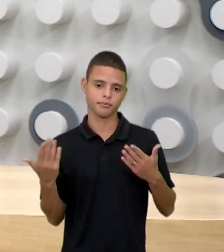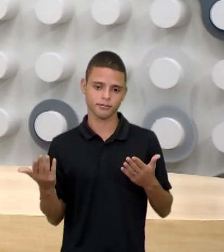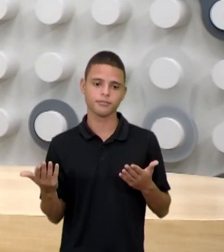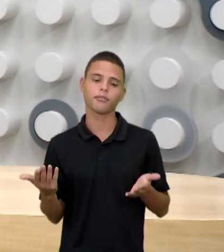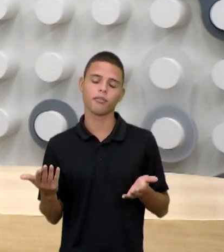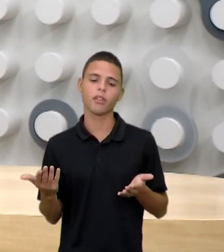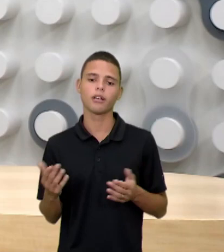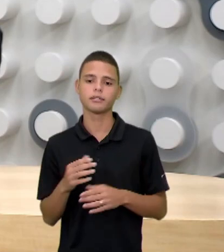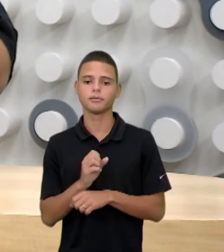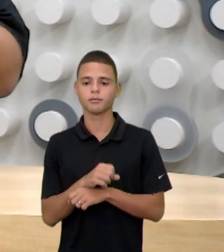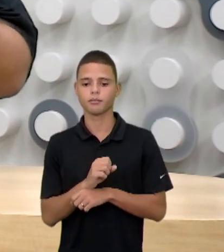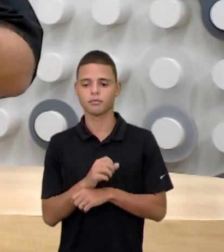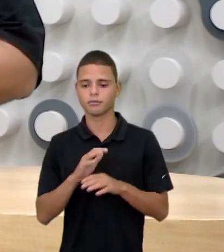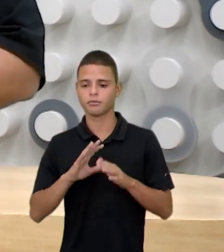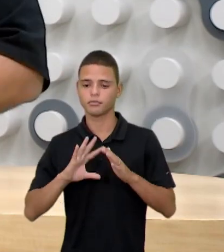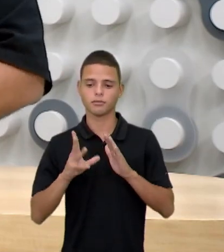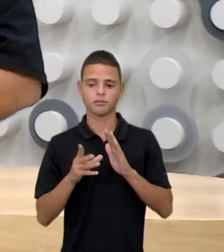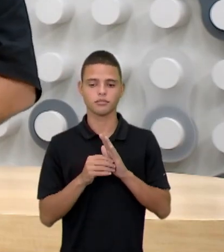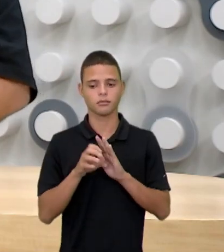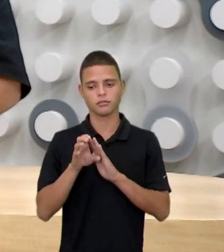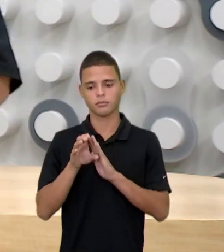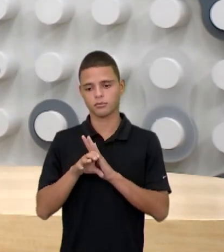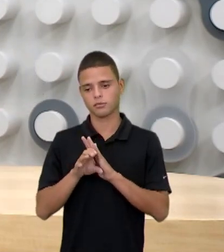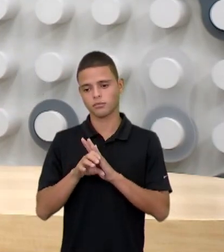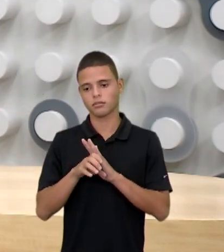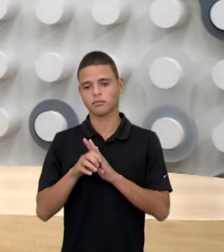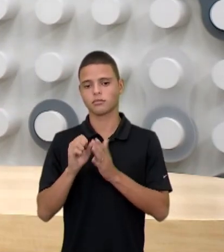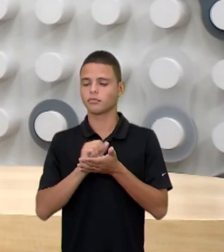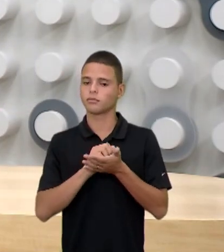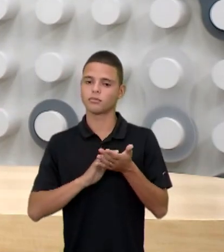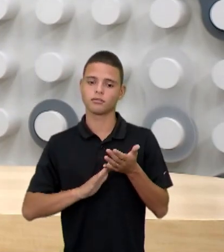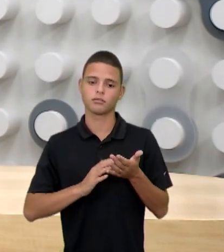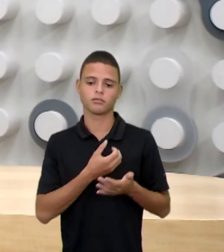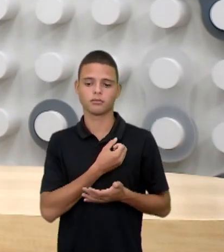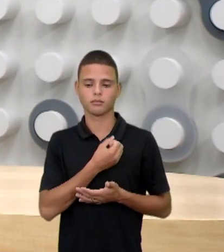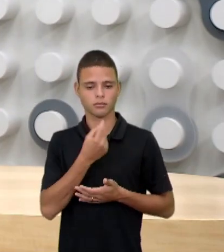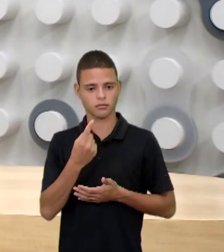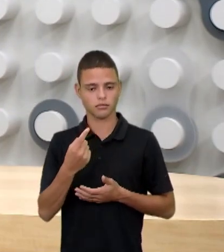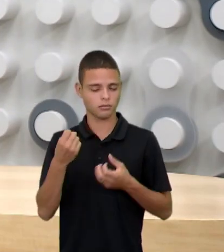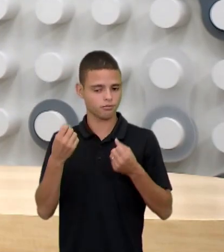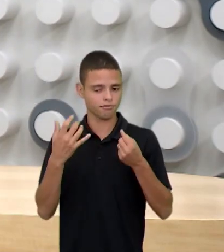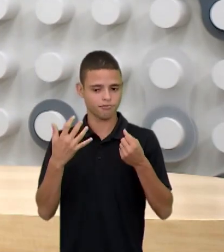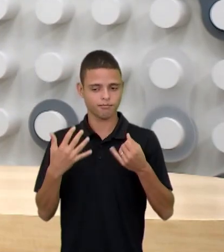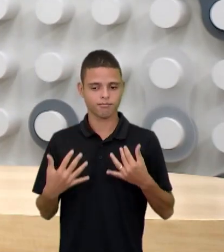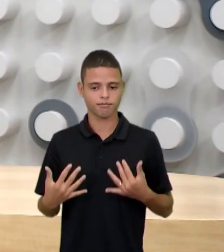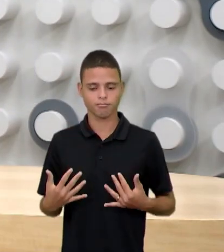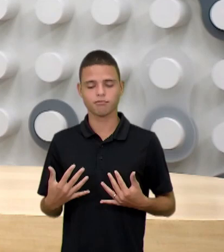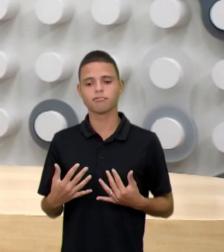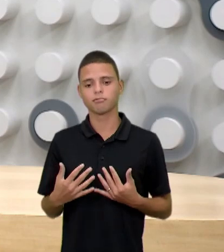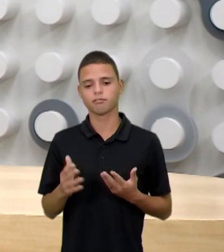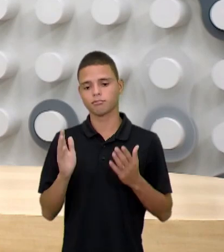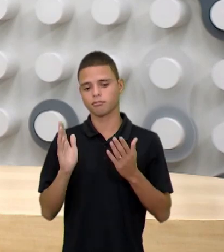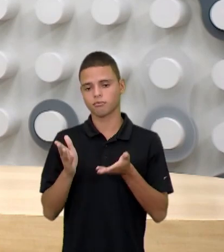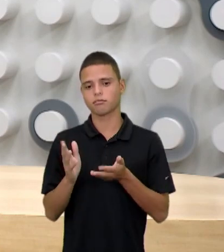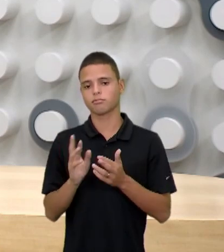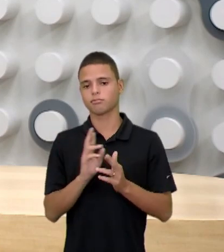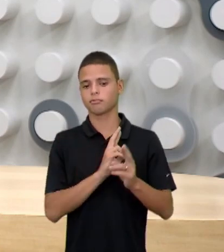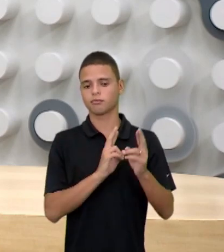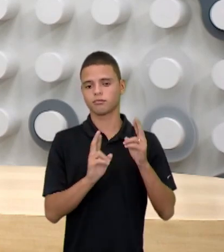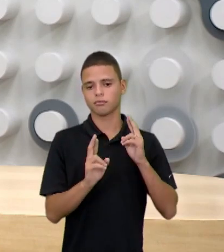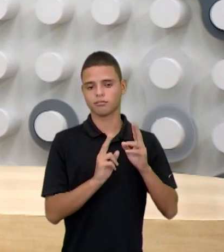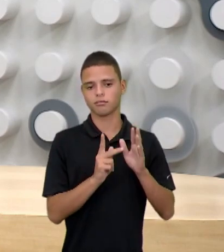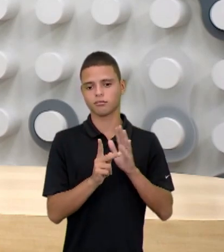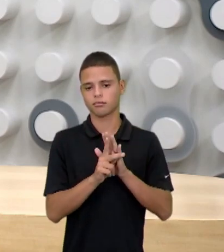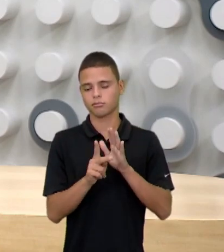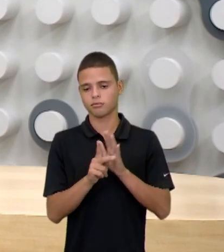gente, nesse todo contexto aí da atividade 1, né, que a gente acabou falando aqui sobre a estrutura,